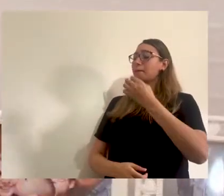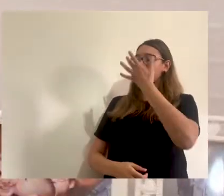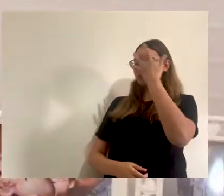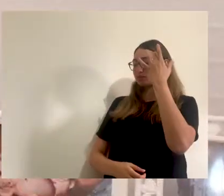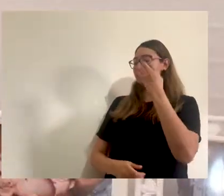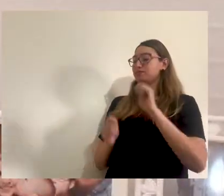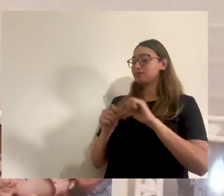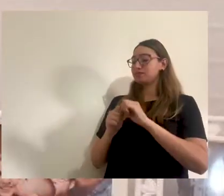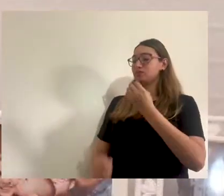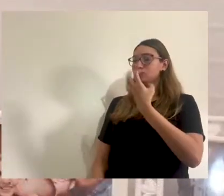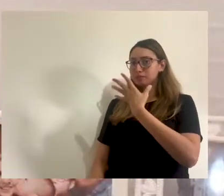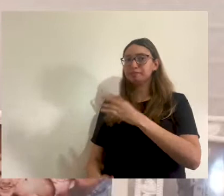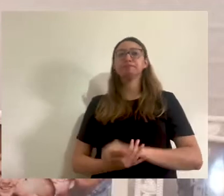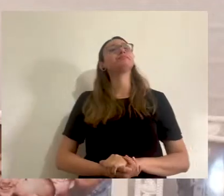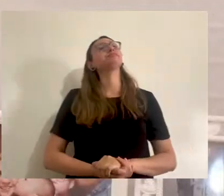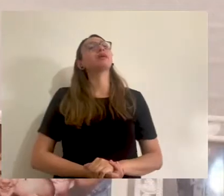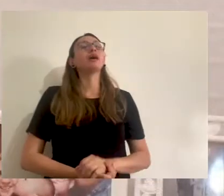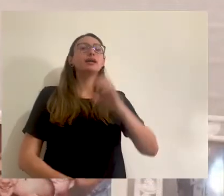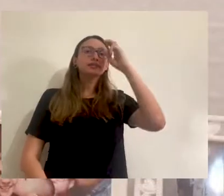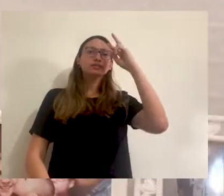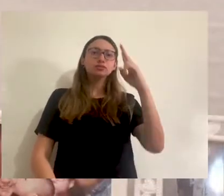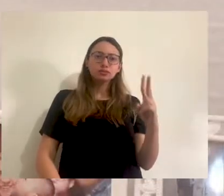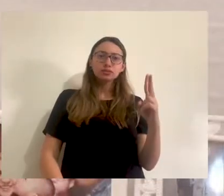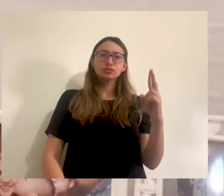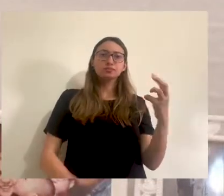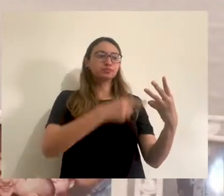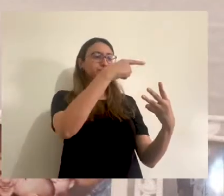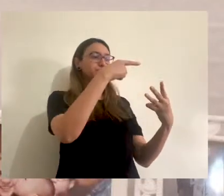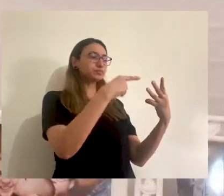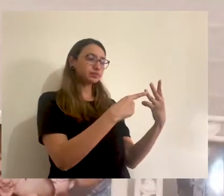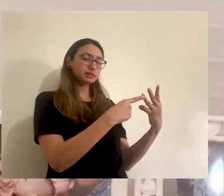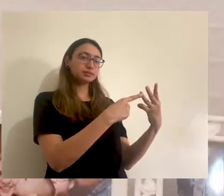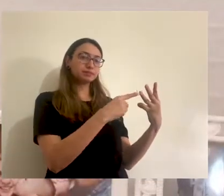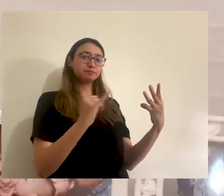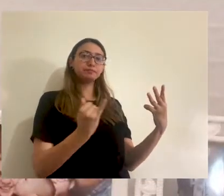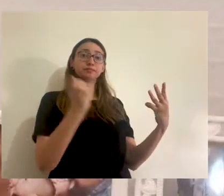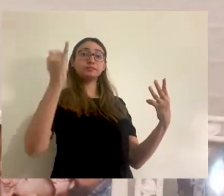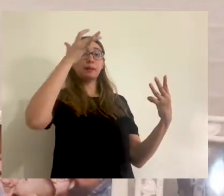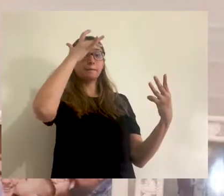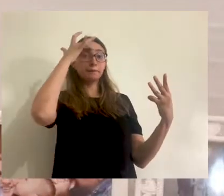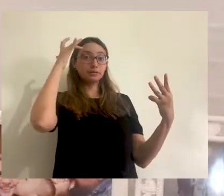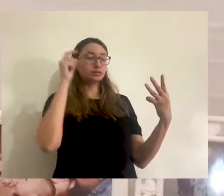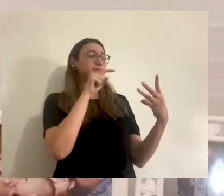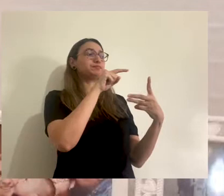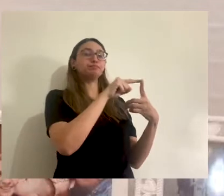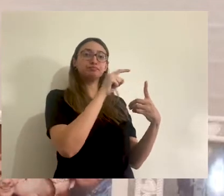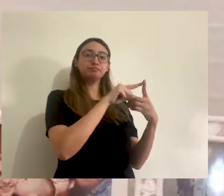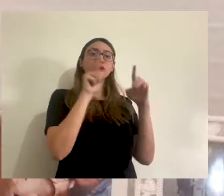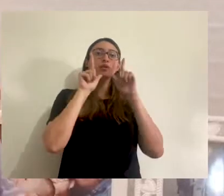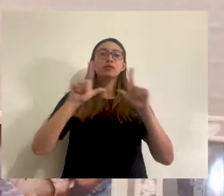bem. Nessa história, meu amigo, nós temos então 3 personagens importantes. Nós temos o